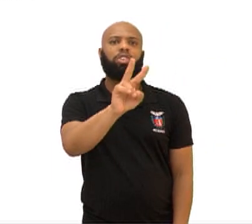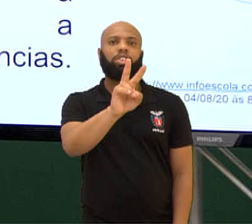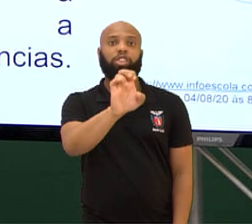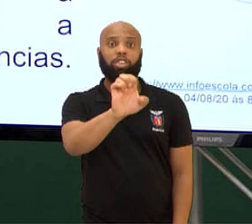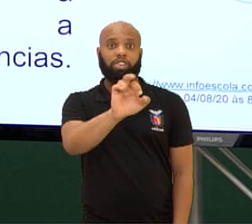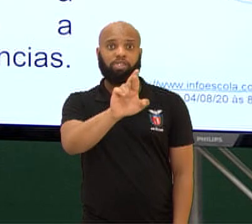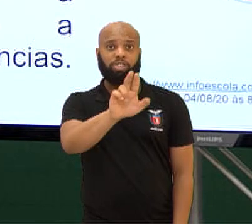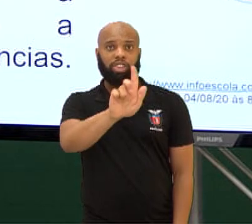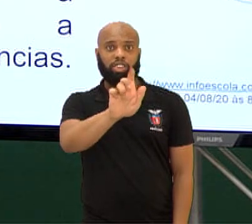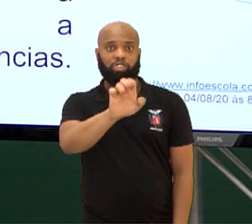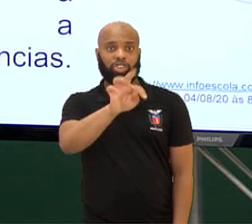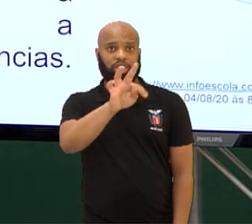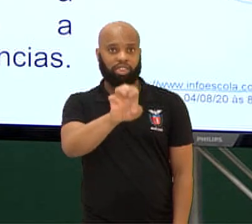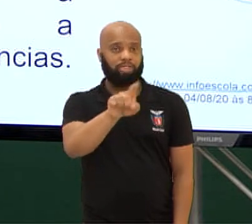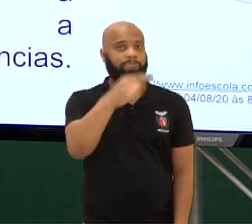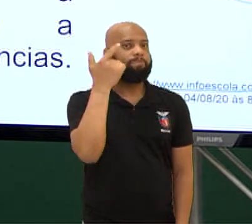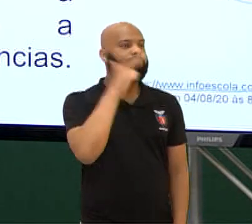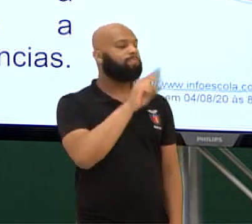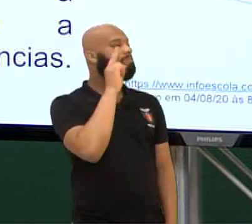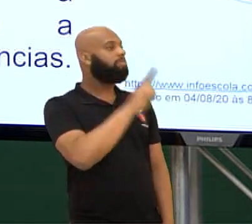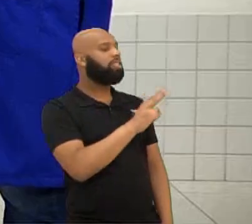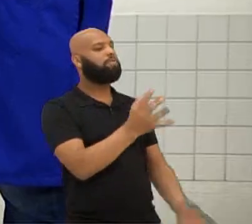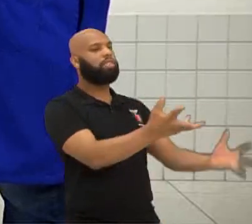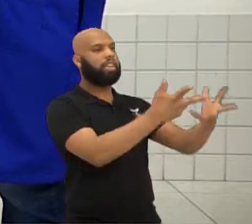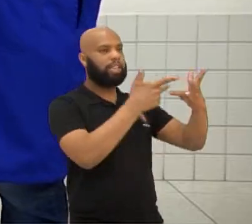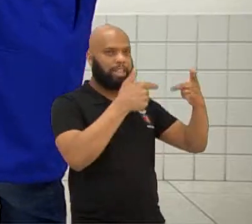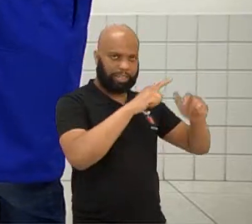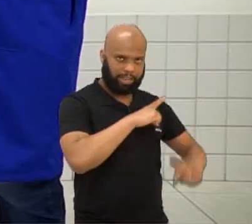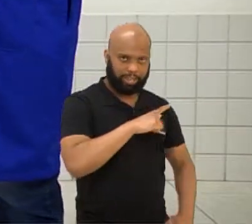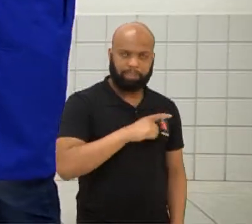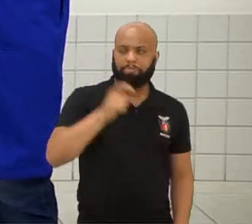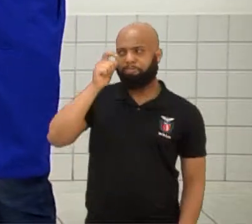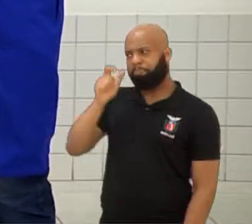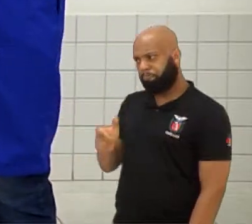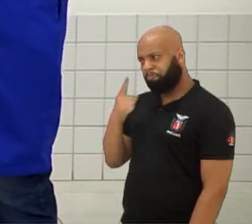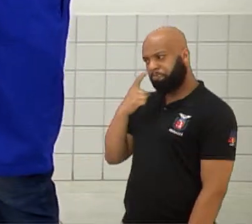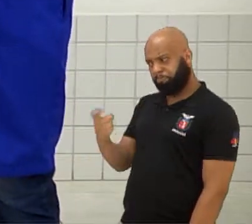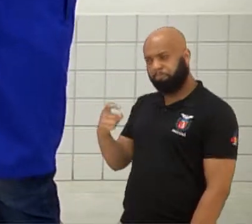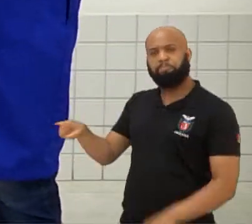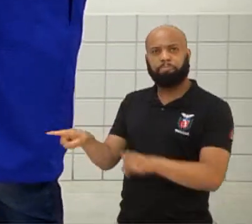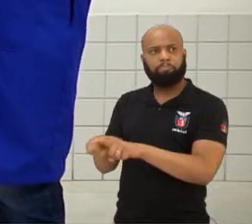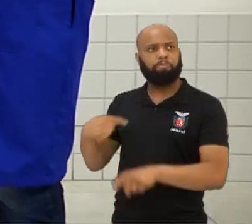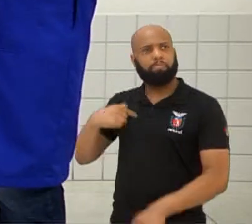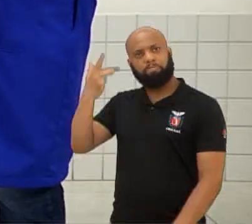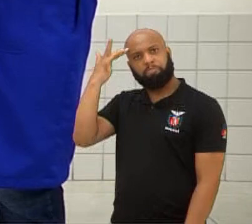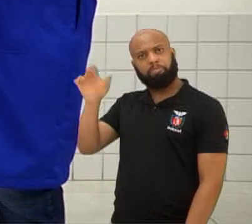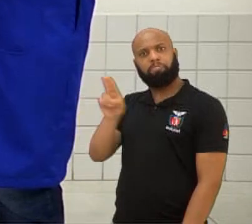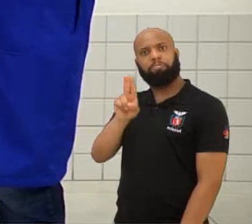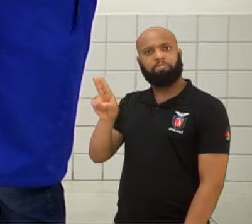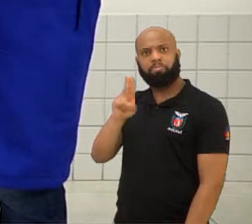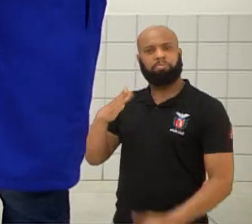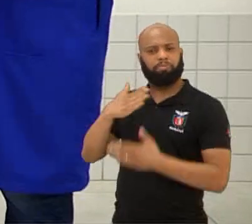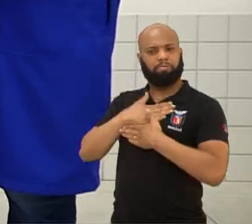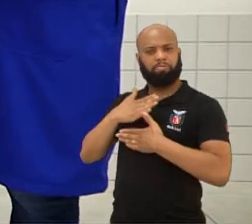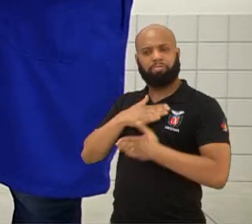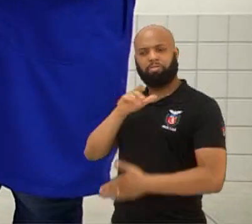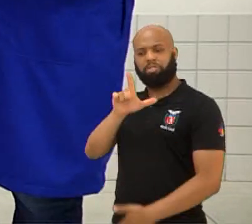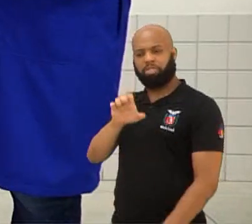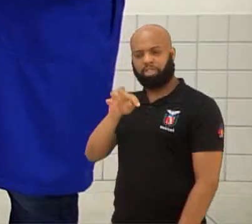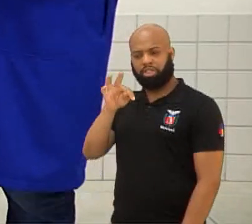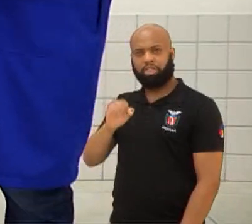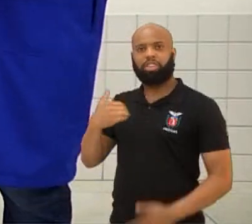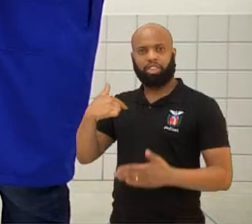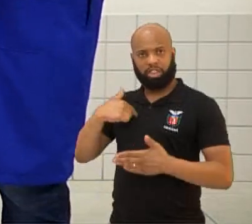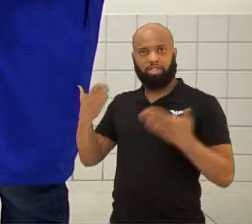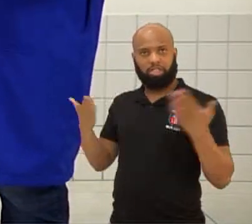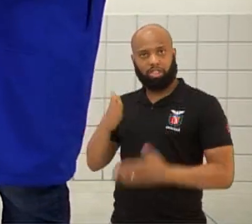na questão para que você consiga enxergar com uma maior qualidade. Nossa, bem interessante até comentar que eu não sabia nem o tipo de lente que eu estou usando, mas agora já sei que